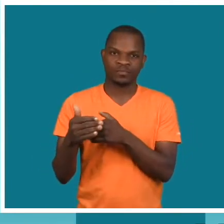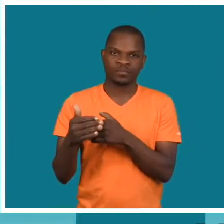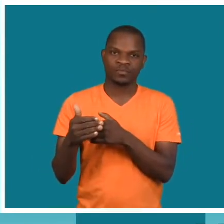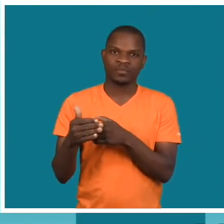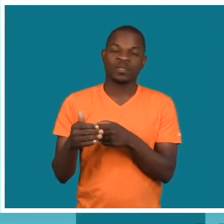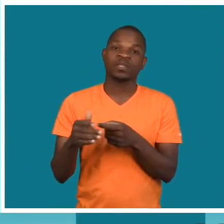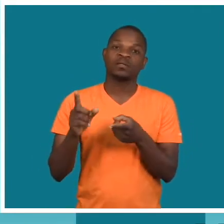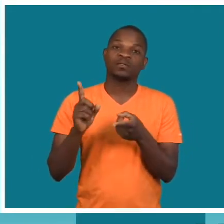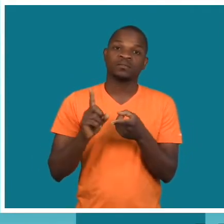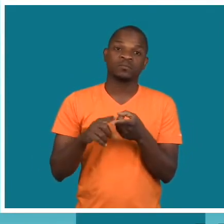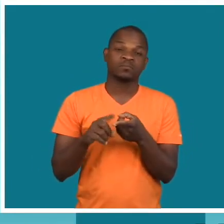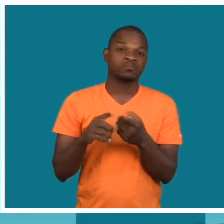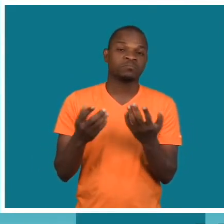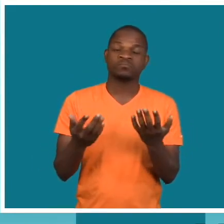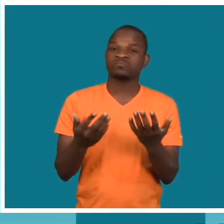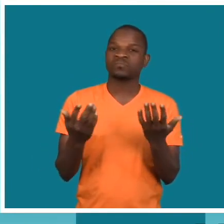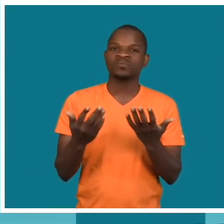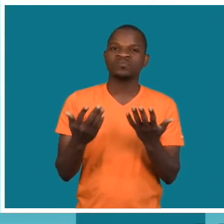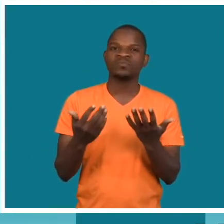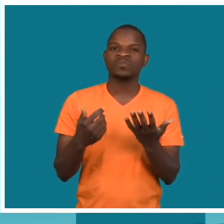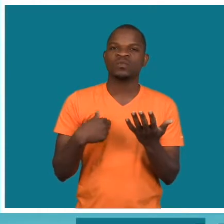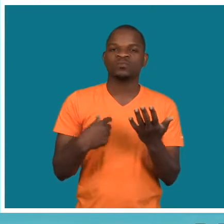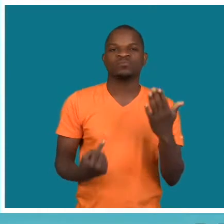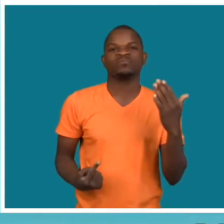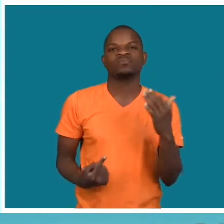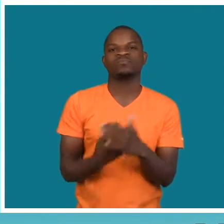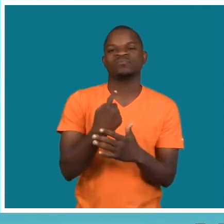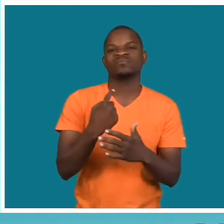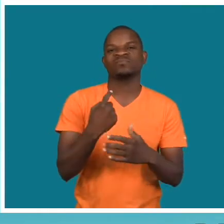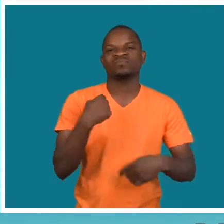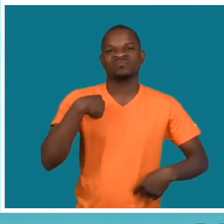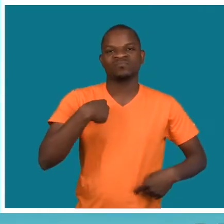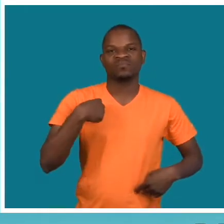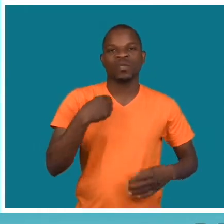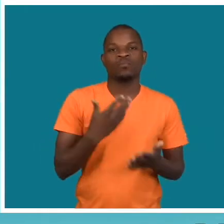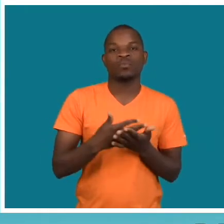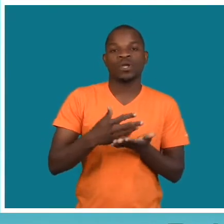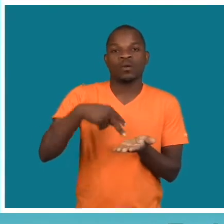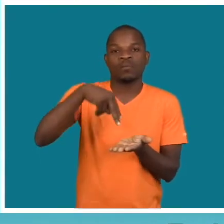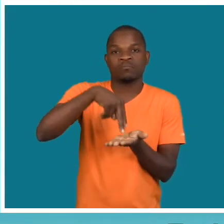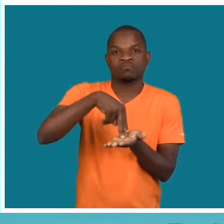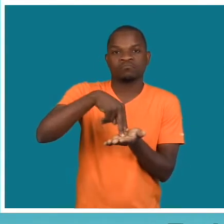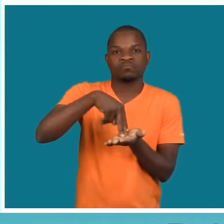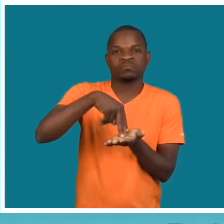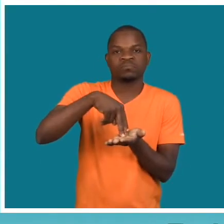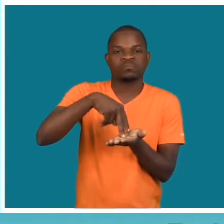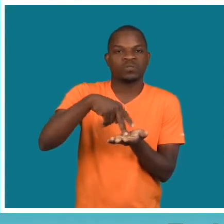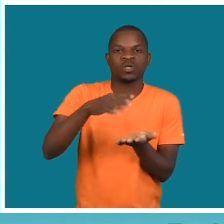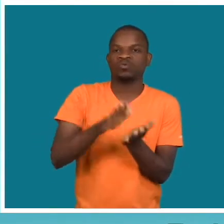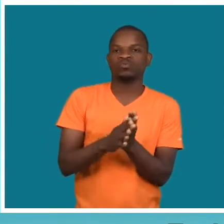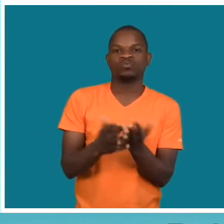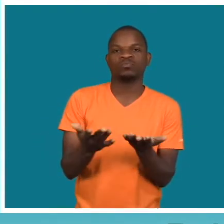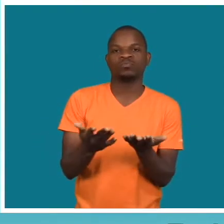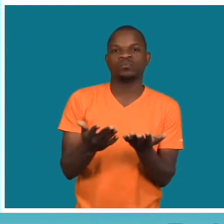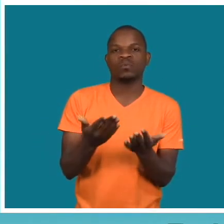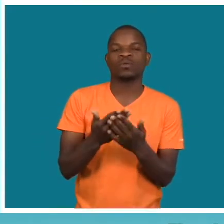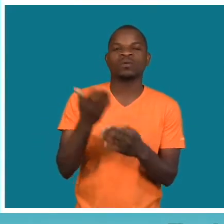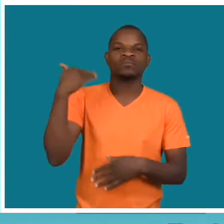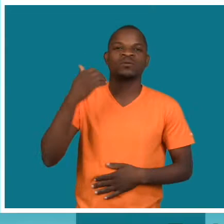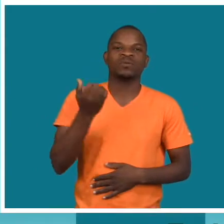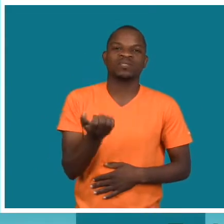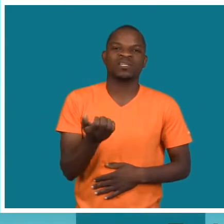o meu dilema começou, eu fiquei sem as pernas, eu era criança, até nem percebi